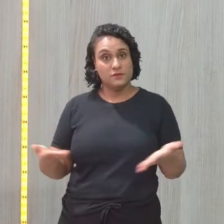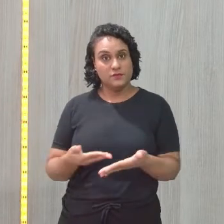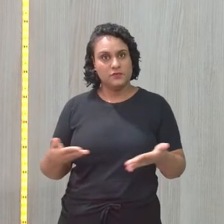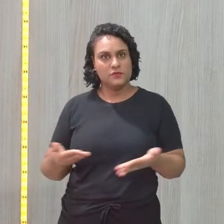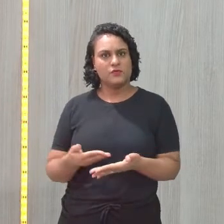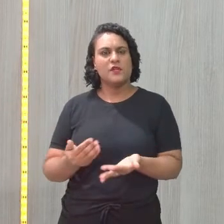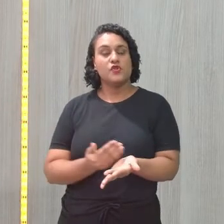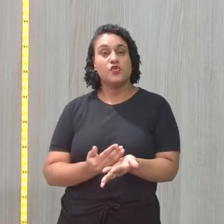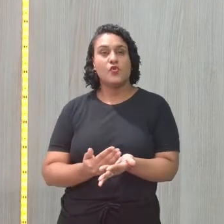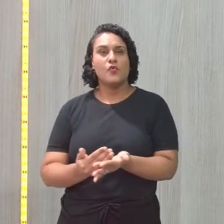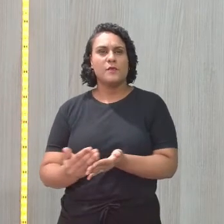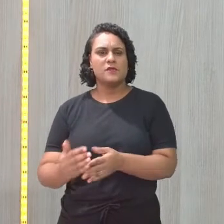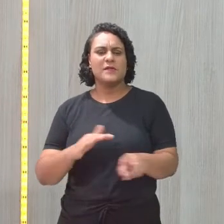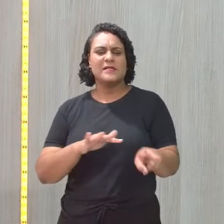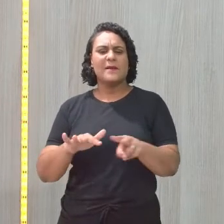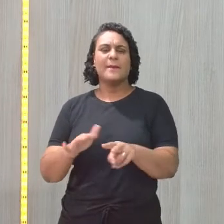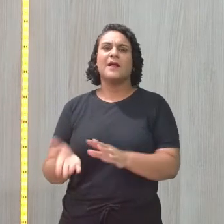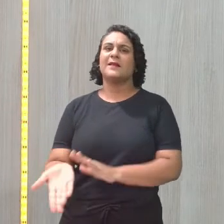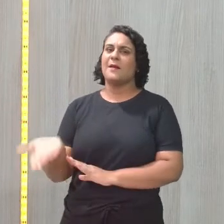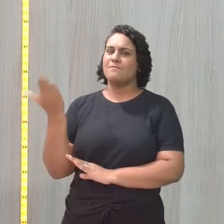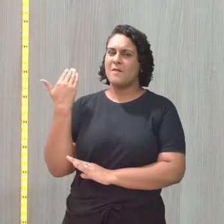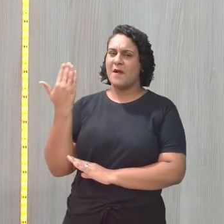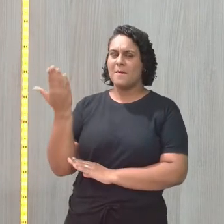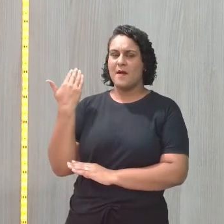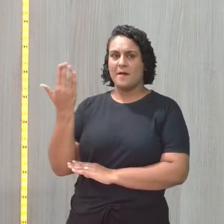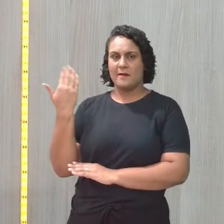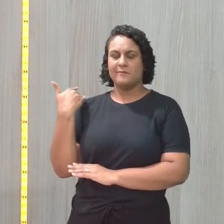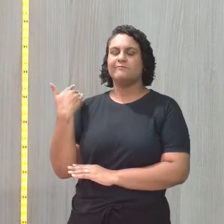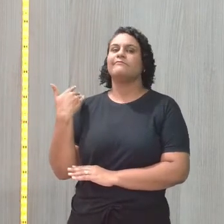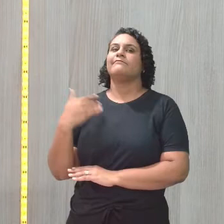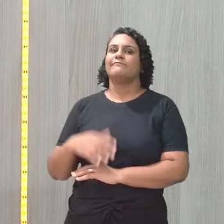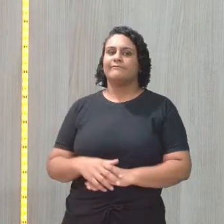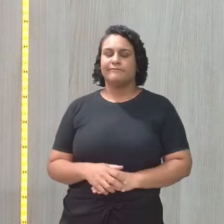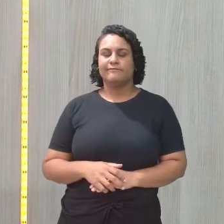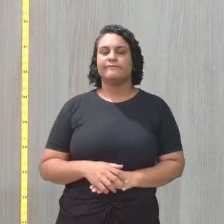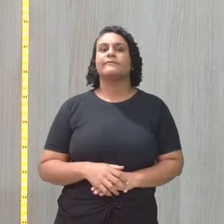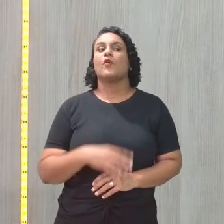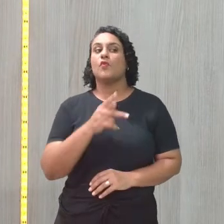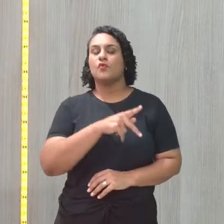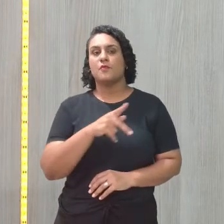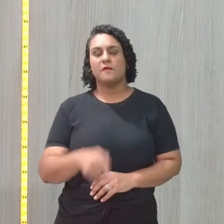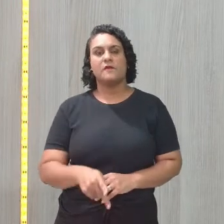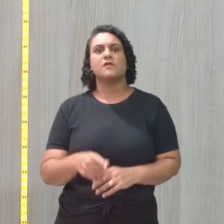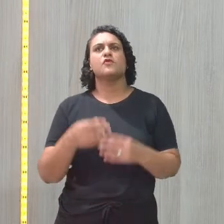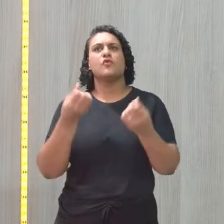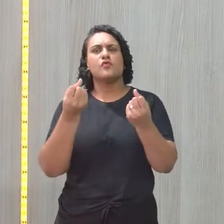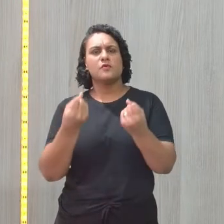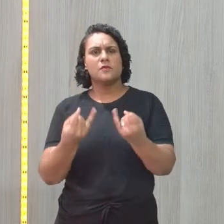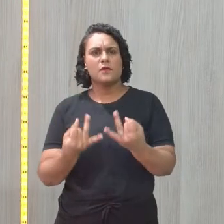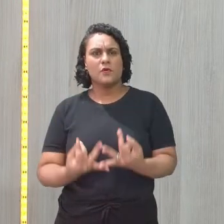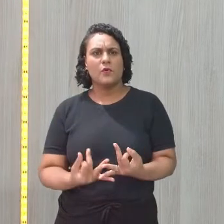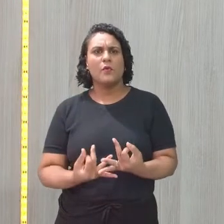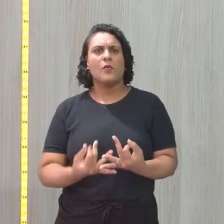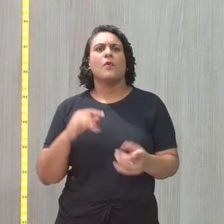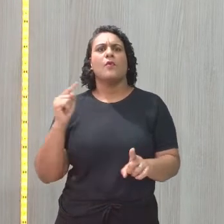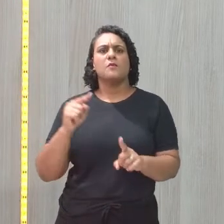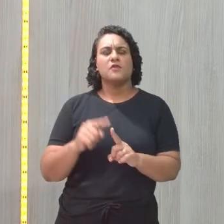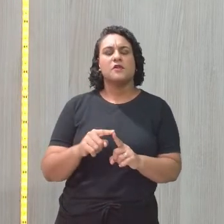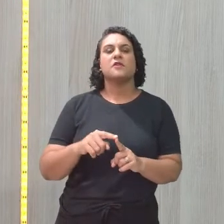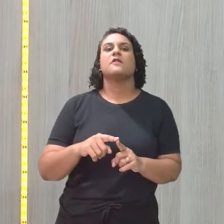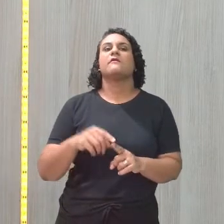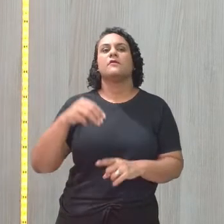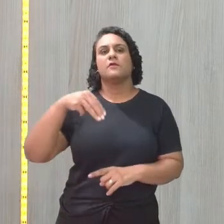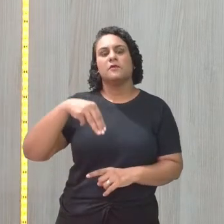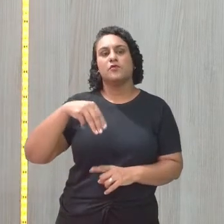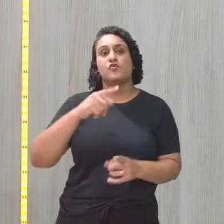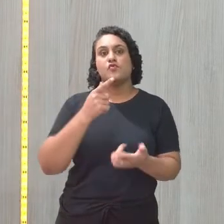dado algumas semanas anteriores, certo? Quando o Tiago falou da ideia dos múltiplos, certo? Falou da ideia dos divisores.